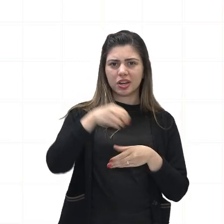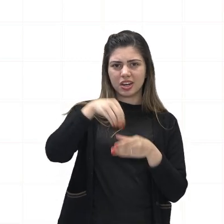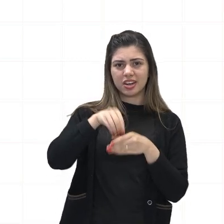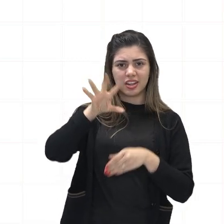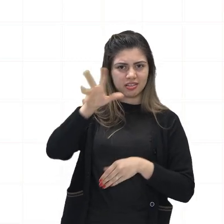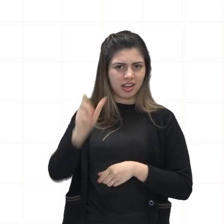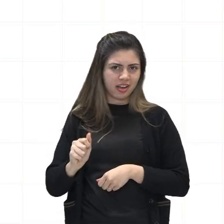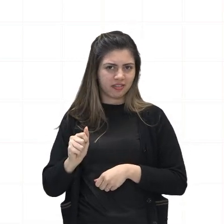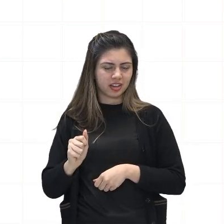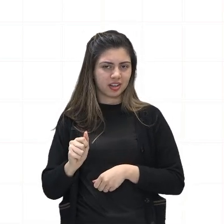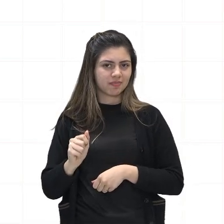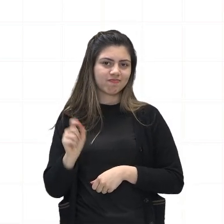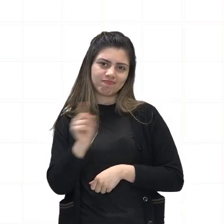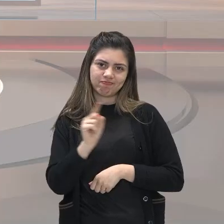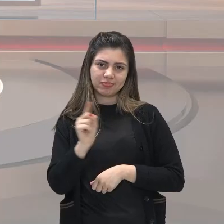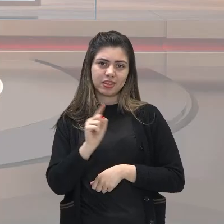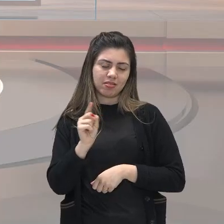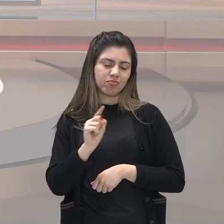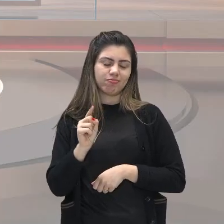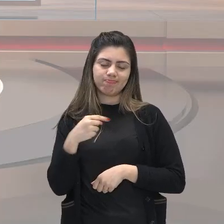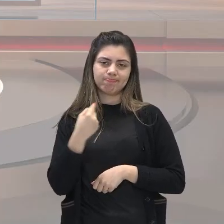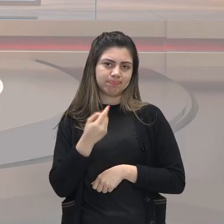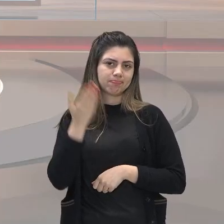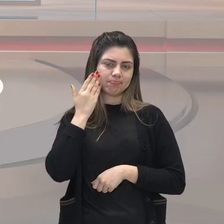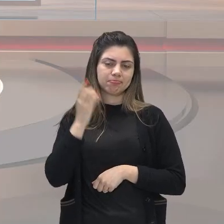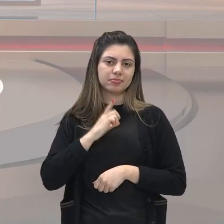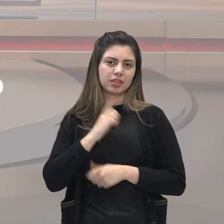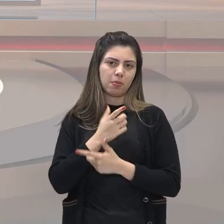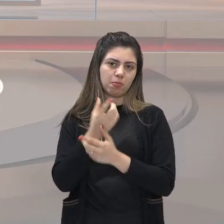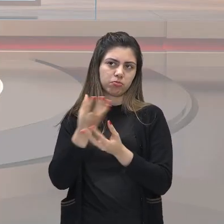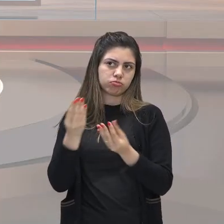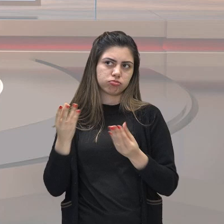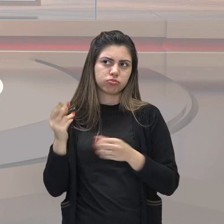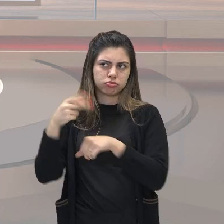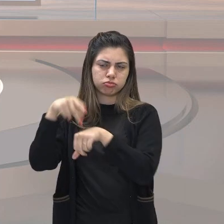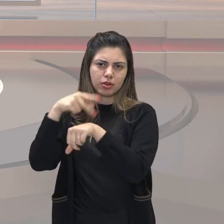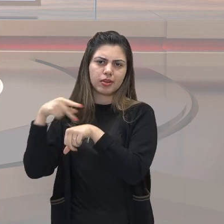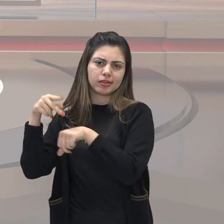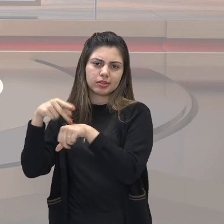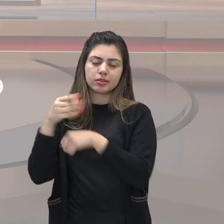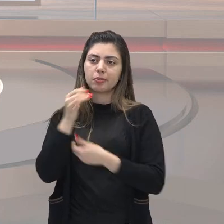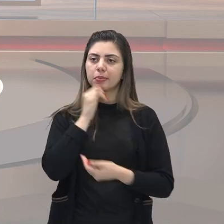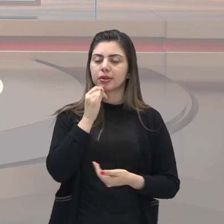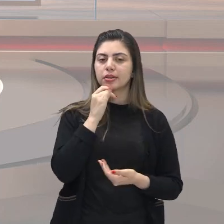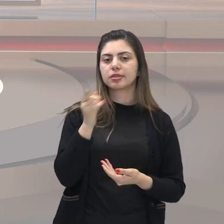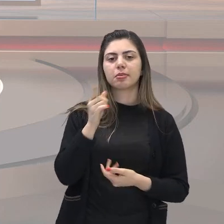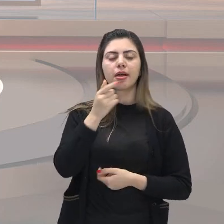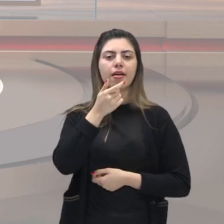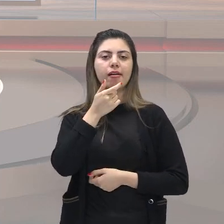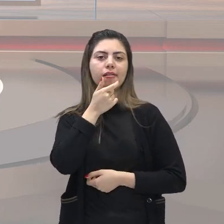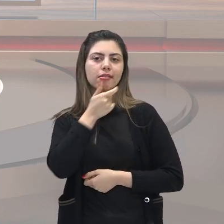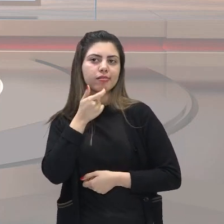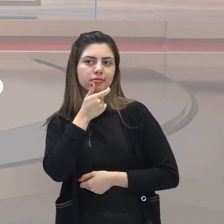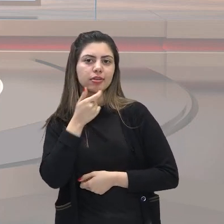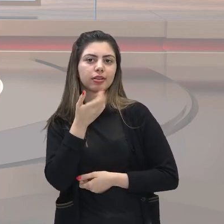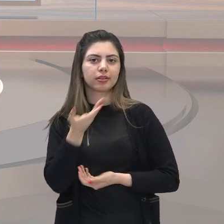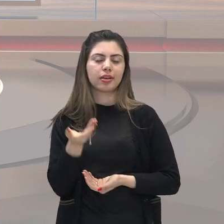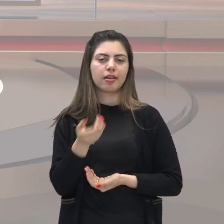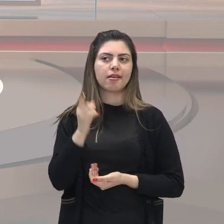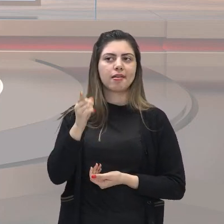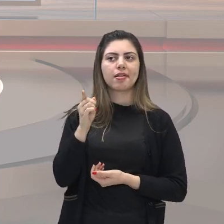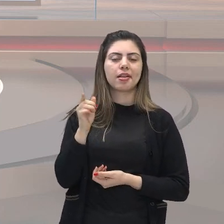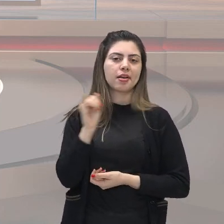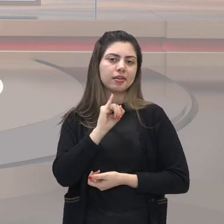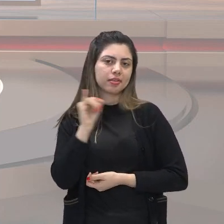dentro da África? Não, infelizmente não era, né? Diversos outros países, como Inglaterra, né,